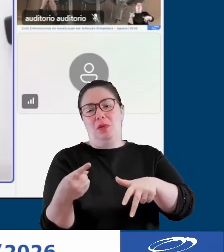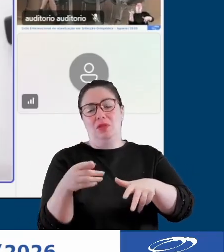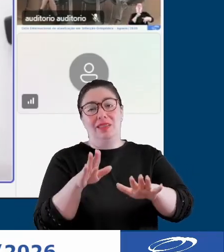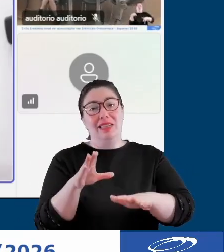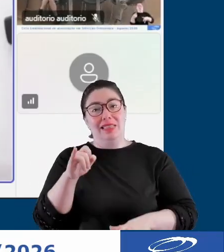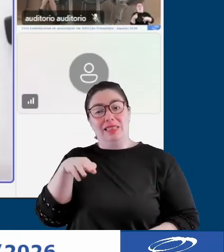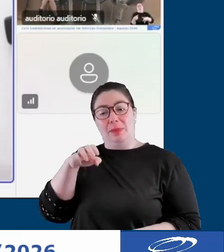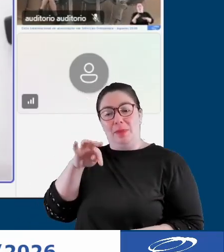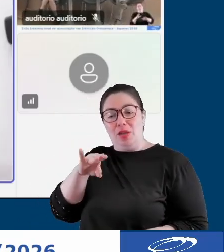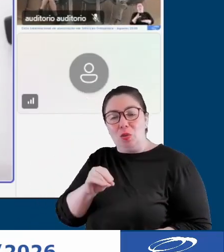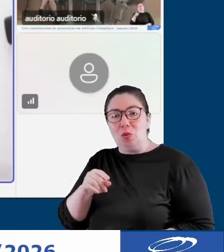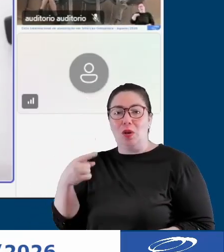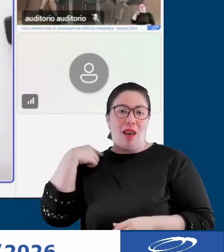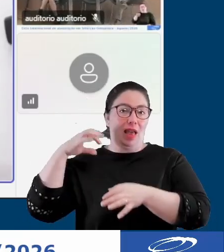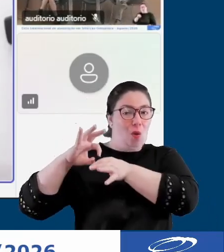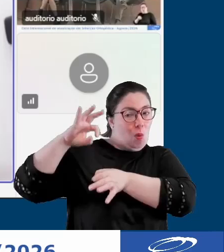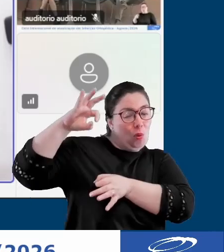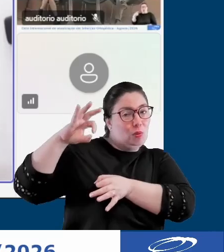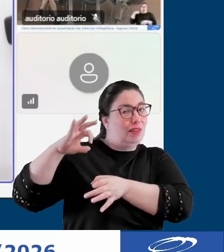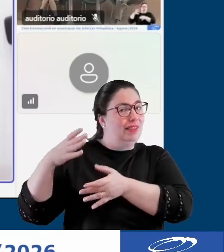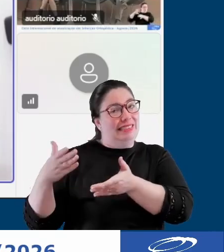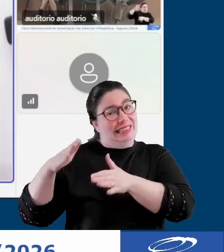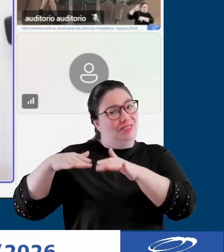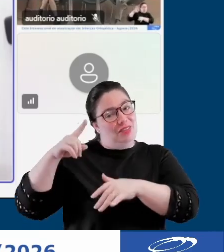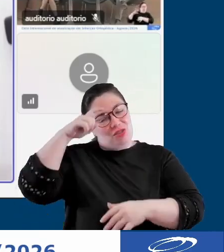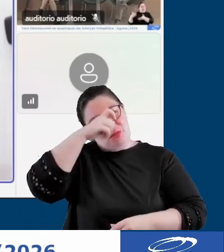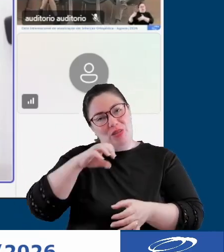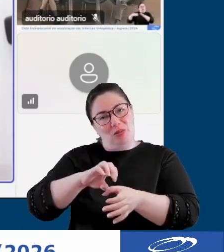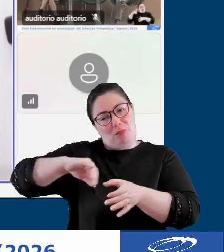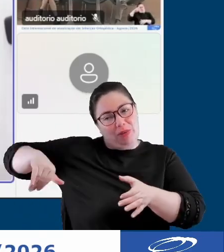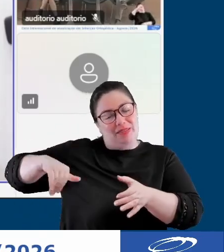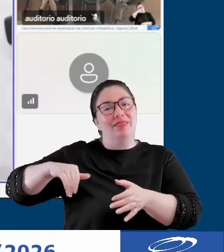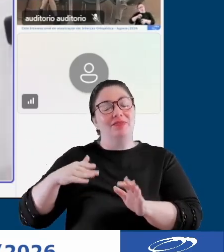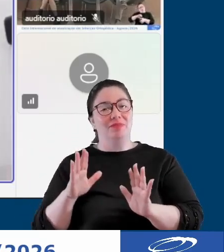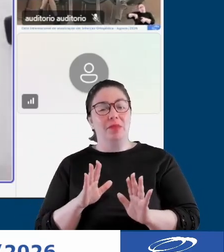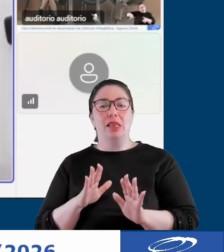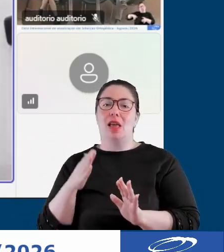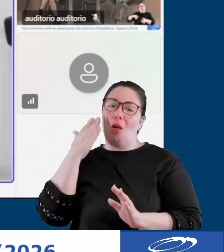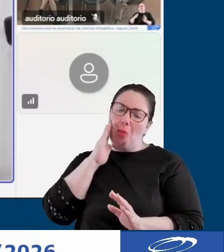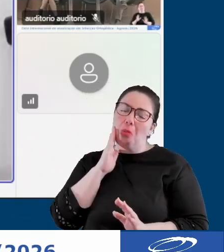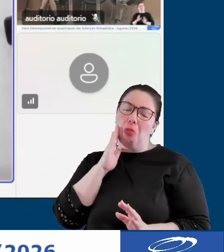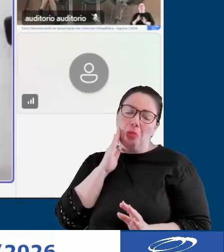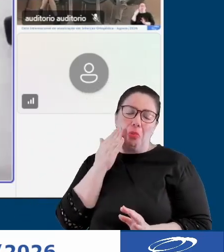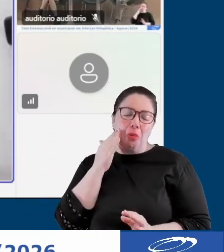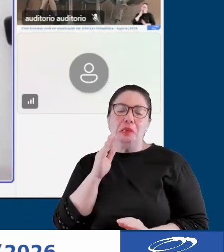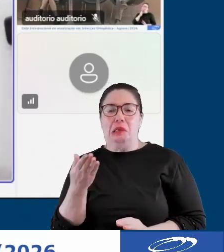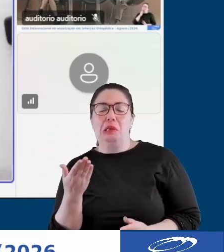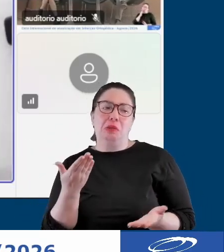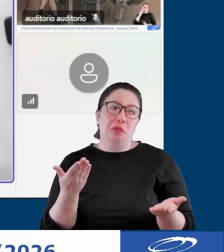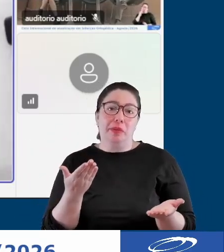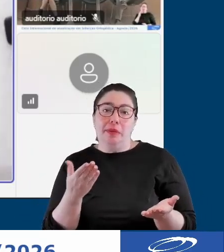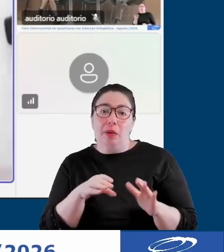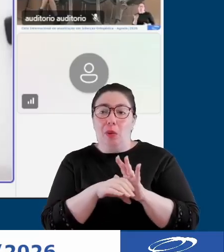tão tranquilo de retirar, tá? Mas eu entendo o conceito. Os outros são a